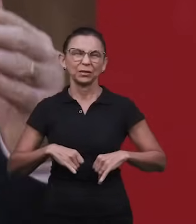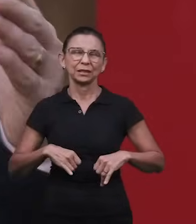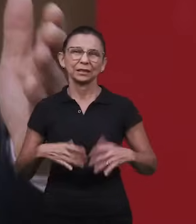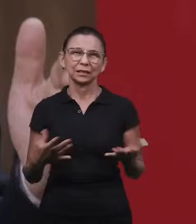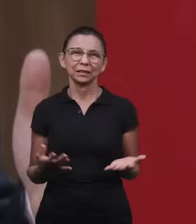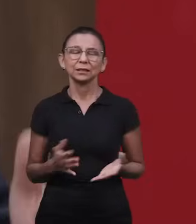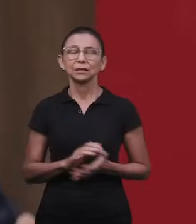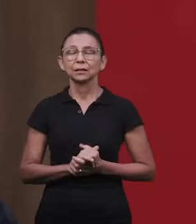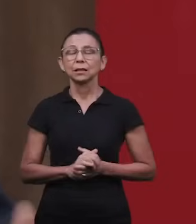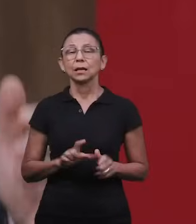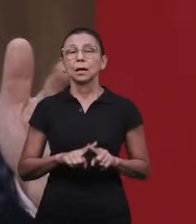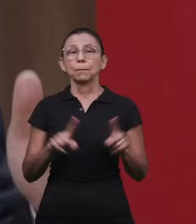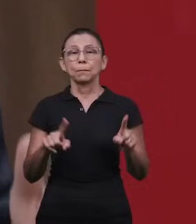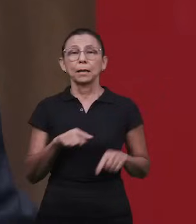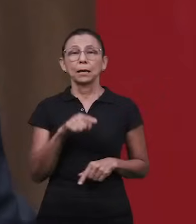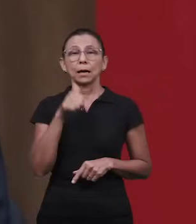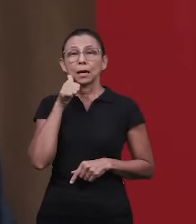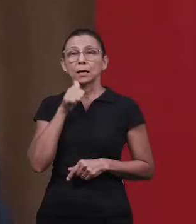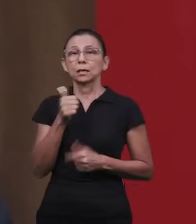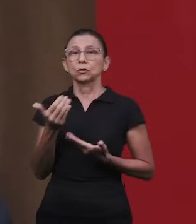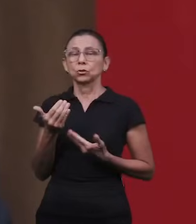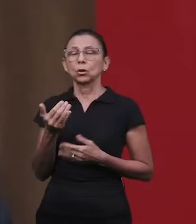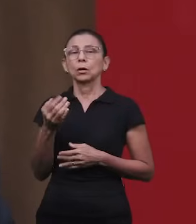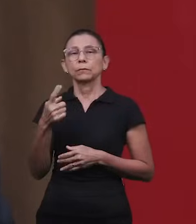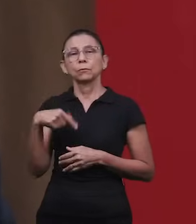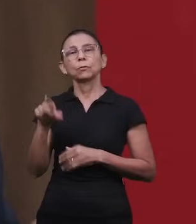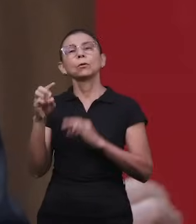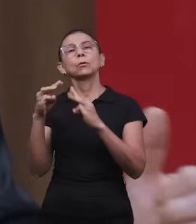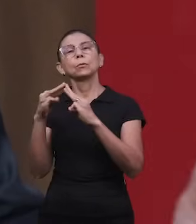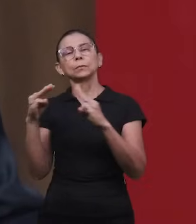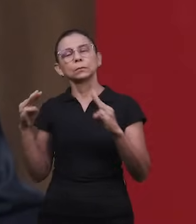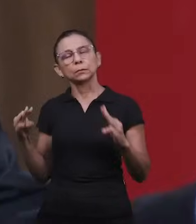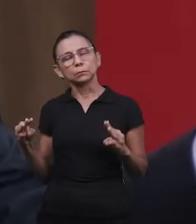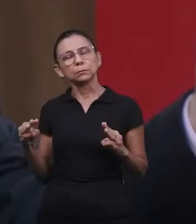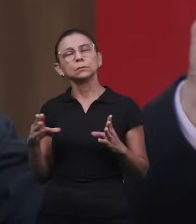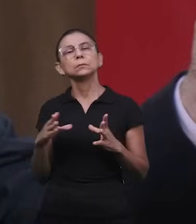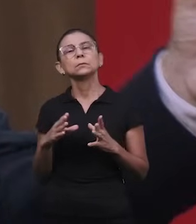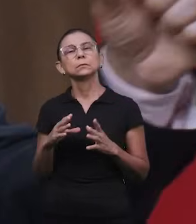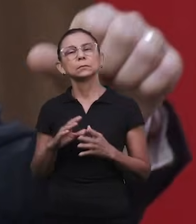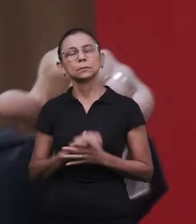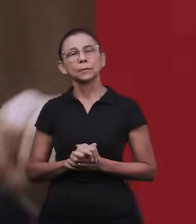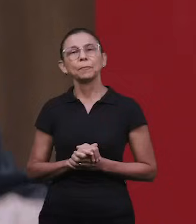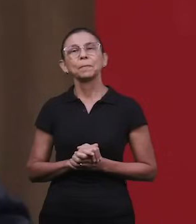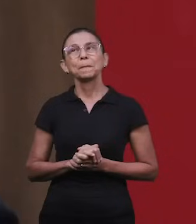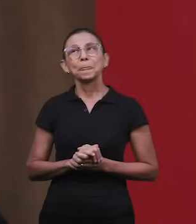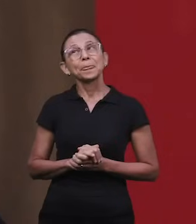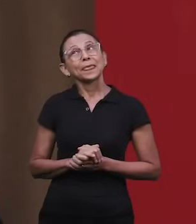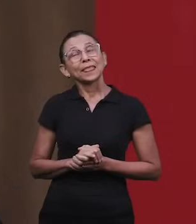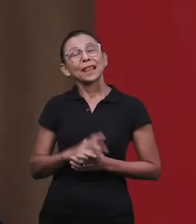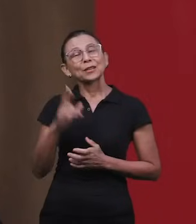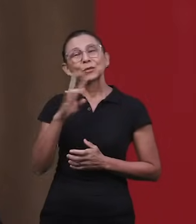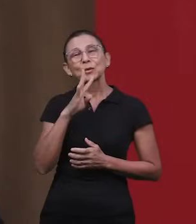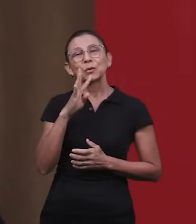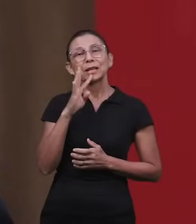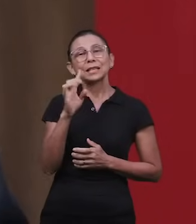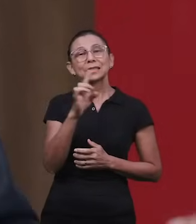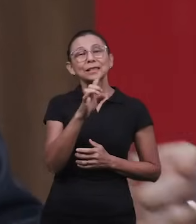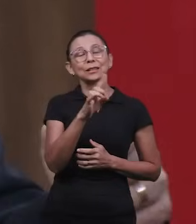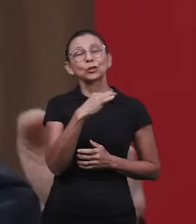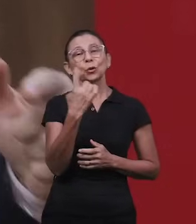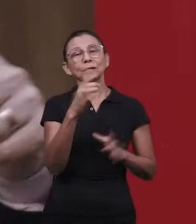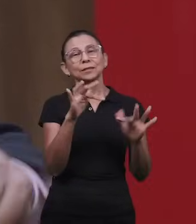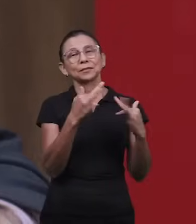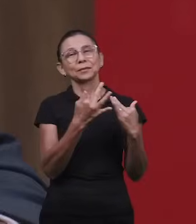Manaim, buscando a bênção do Senhor, ela tinha as necessidades delas, mas o Senhor conhece a necessidade de toda a casa, toda a família. E o